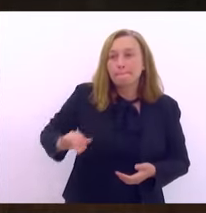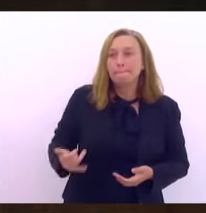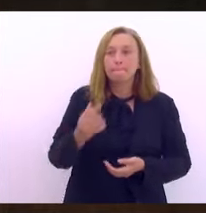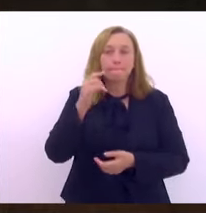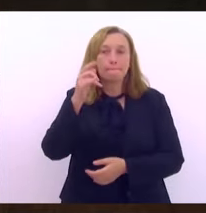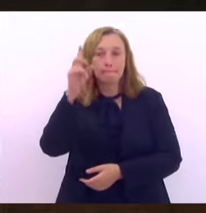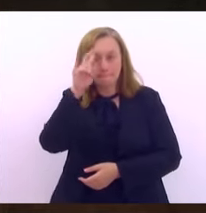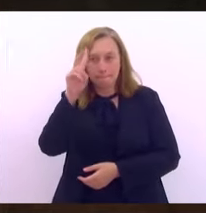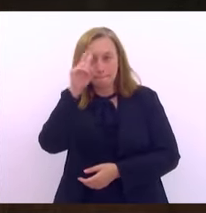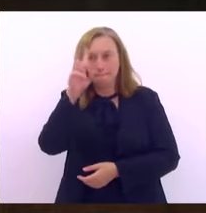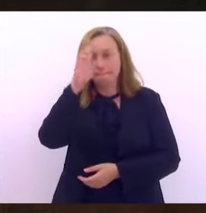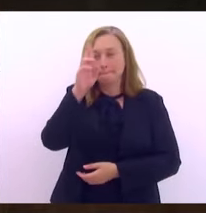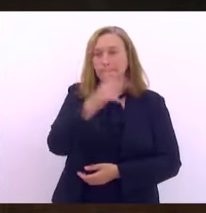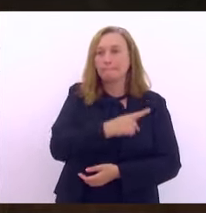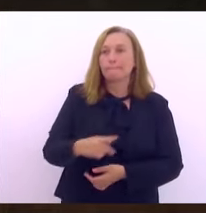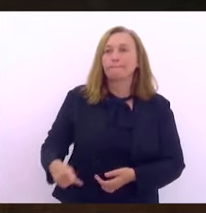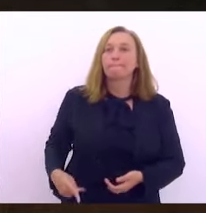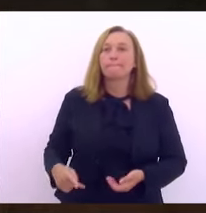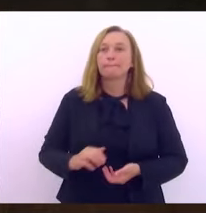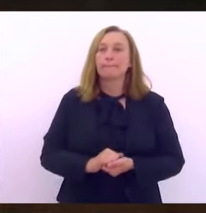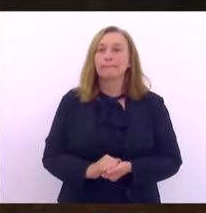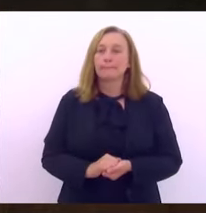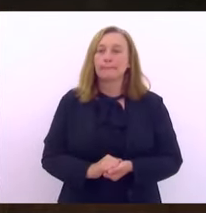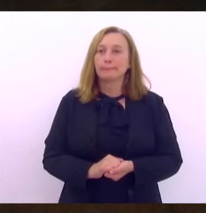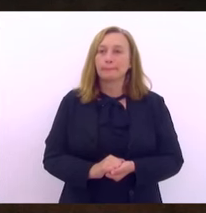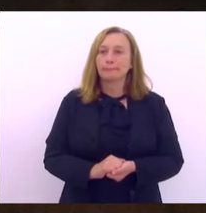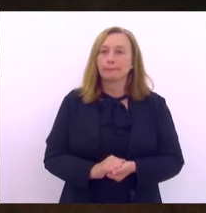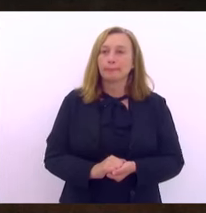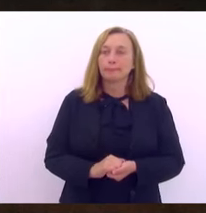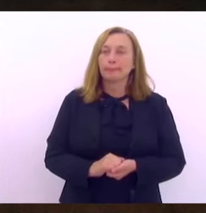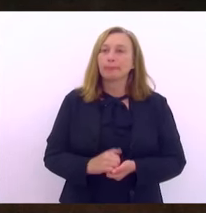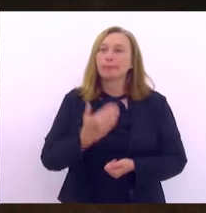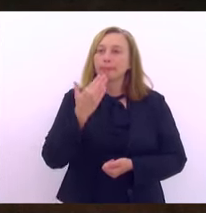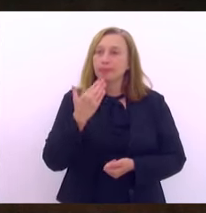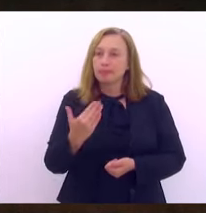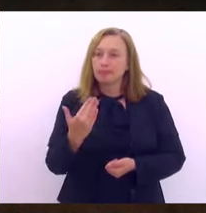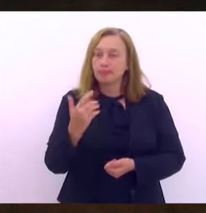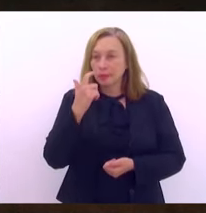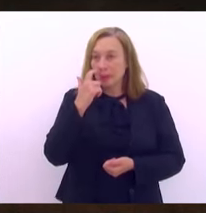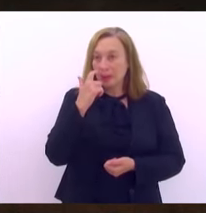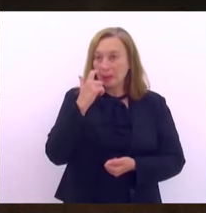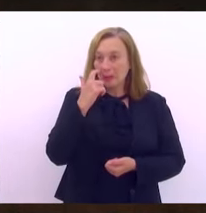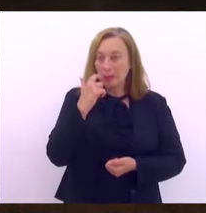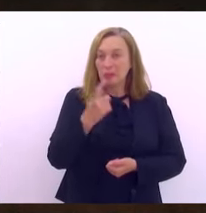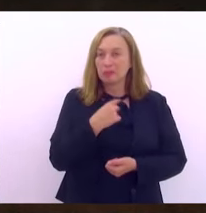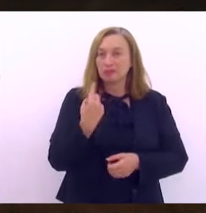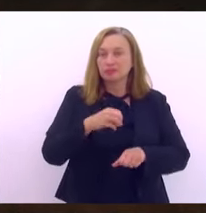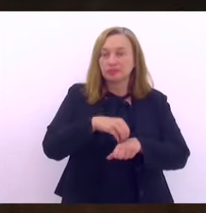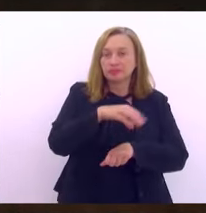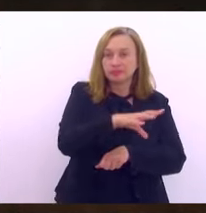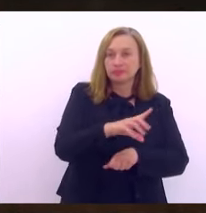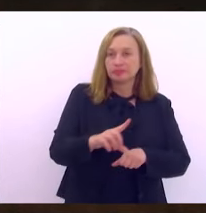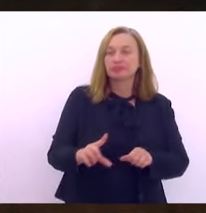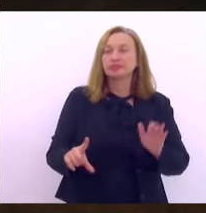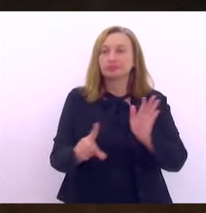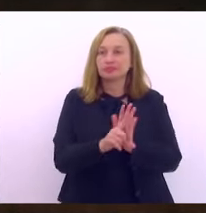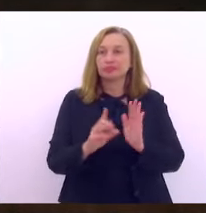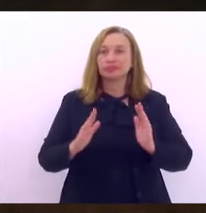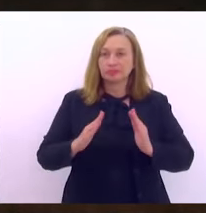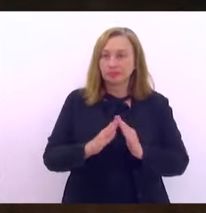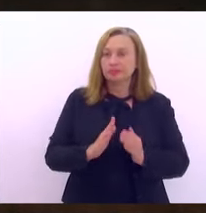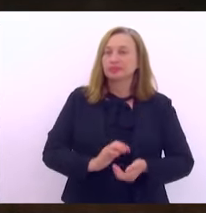lembrar aqui, presidente, que essa solicitação de nós fazermos essa indicação legislativa aqui na